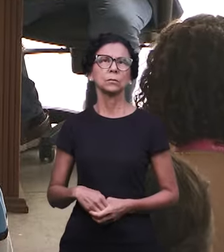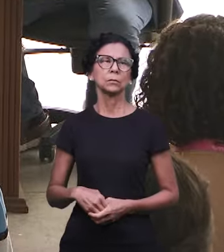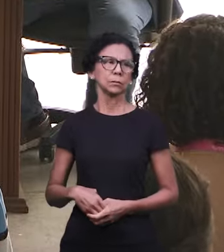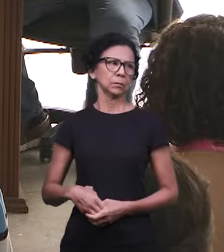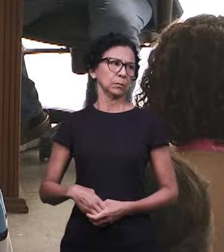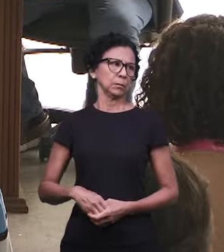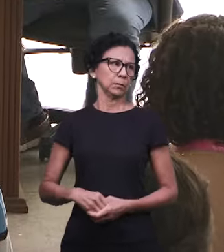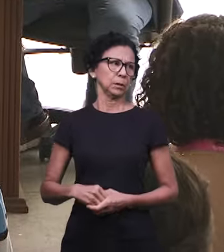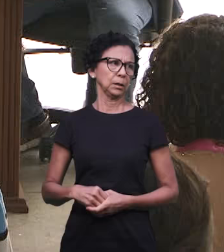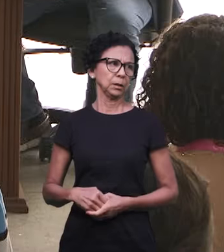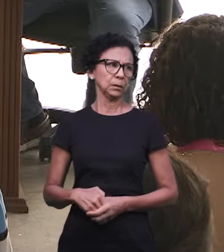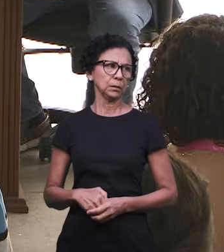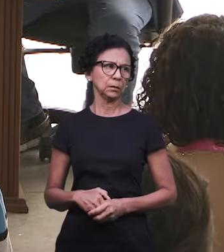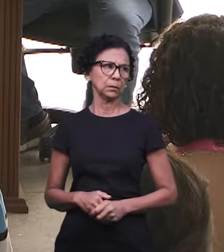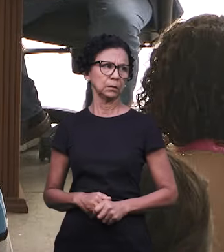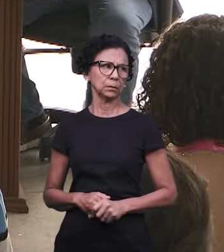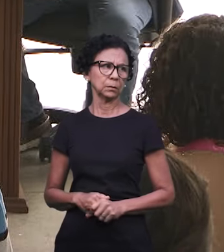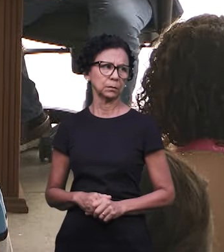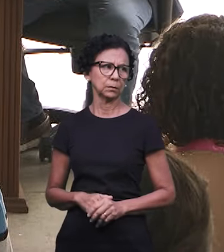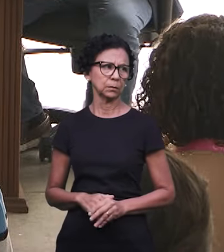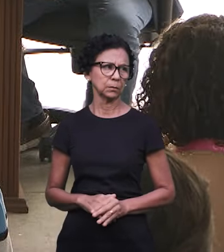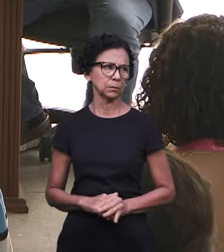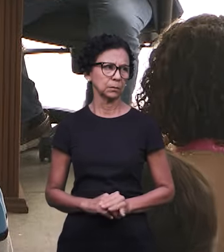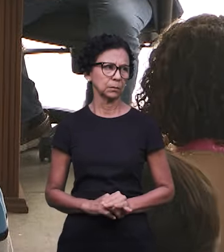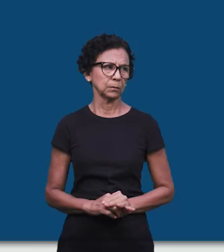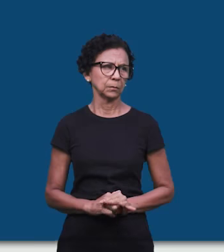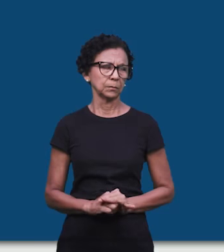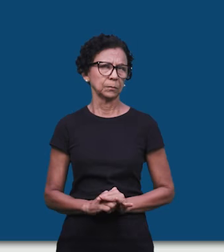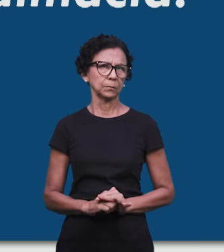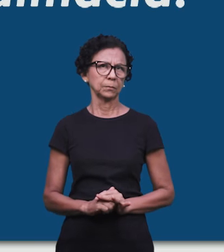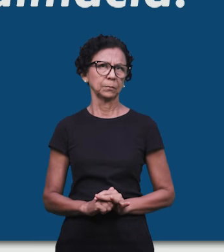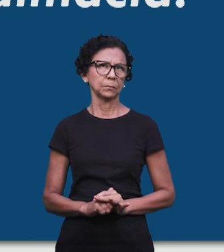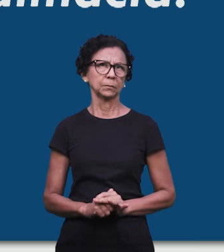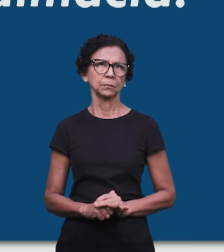da obra. Acontece hoje muito isso, né? Vamos ler todos juntos, 2